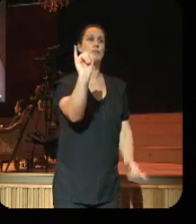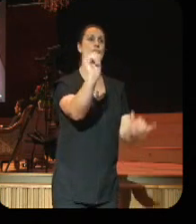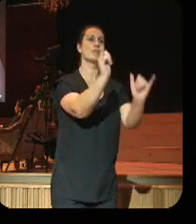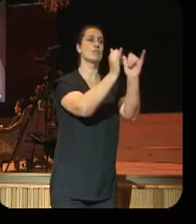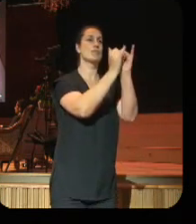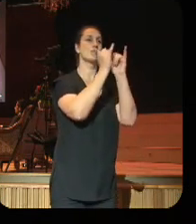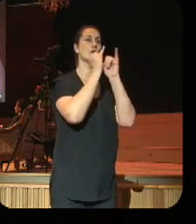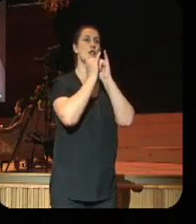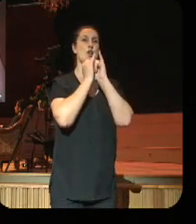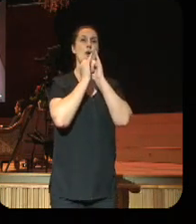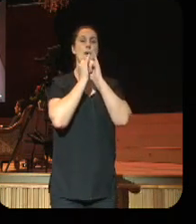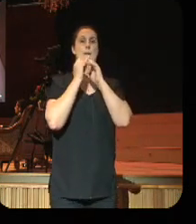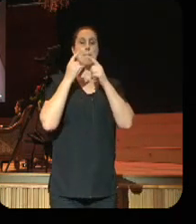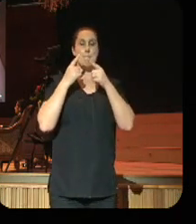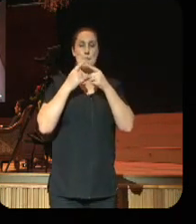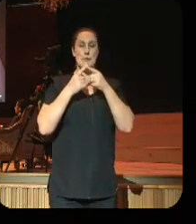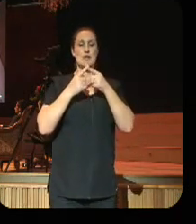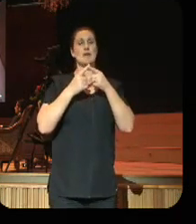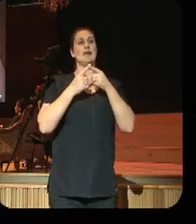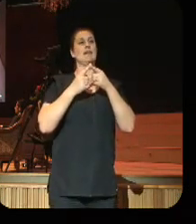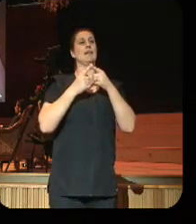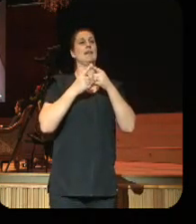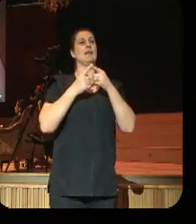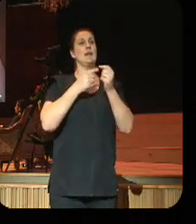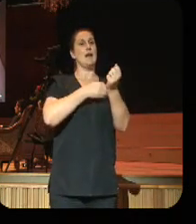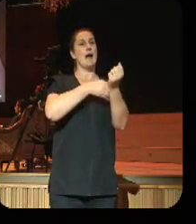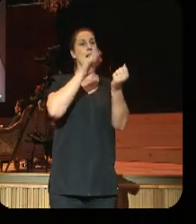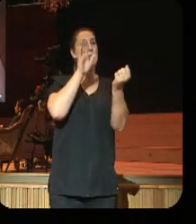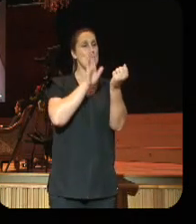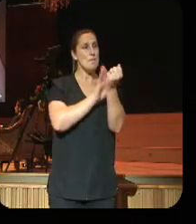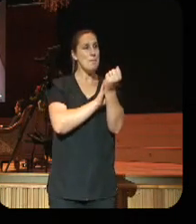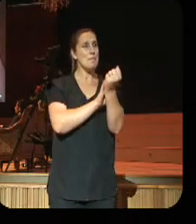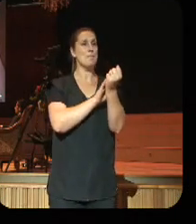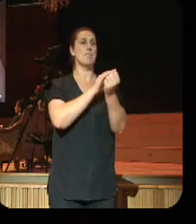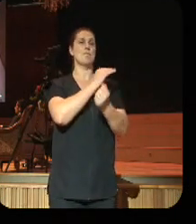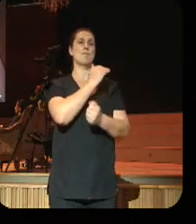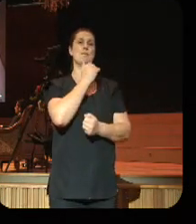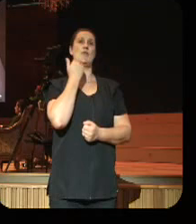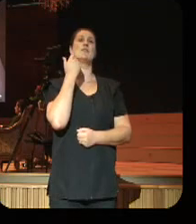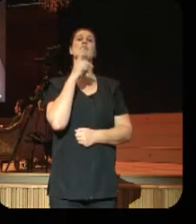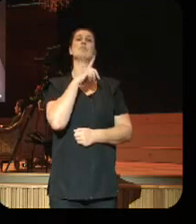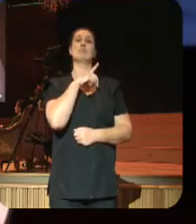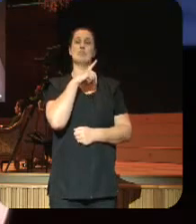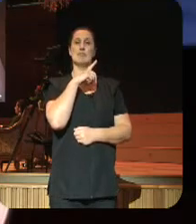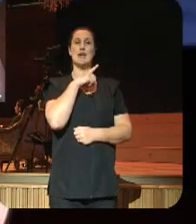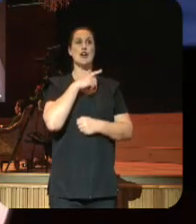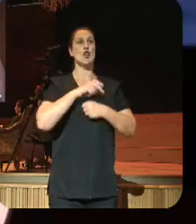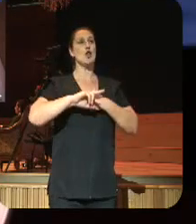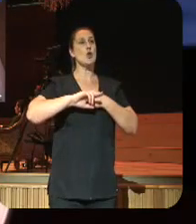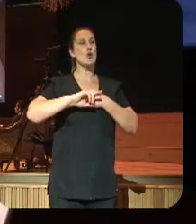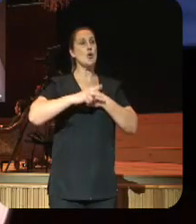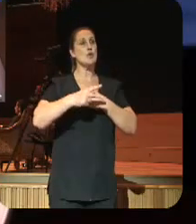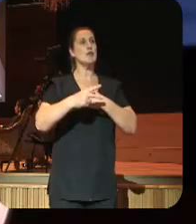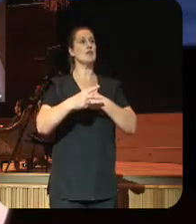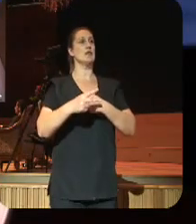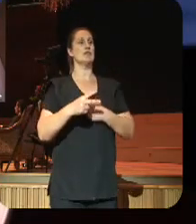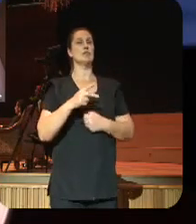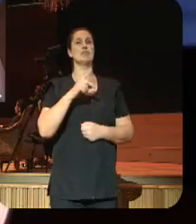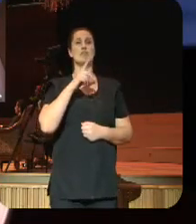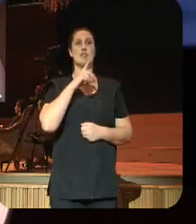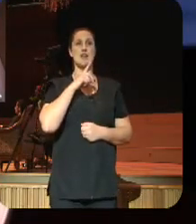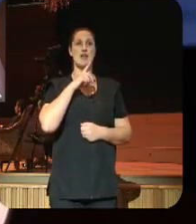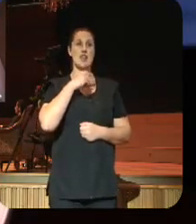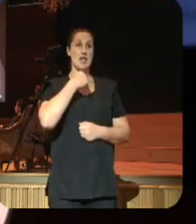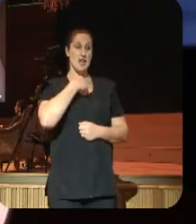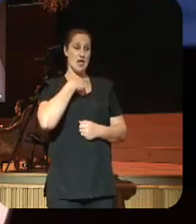O salário do pecado é a morte, tem uma consequência de morte. E ele diz: eu vou tomar o